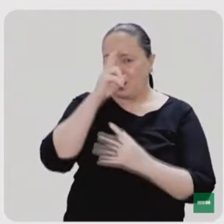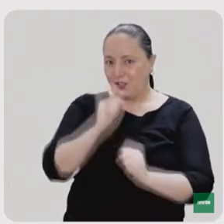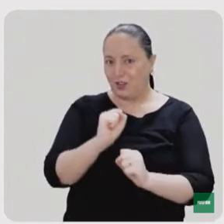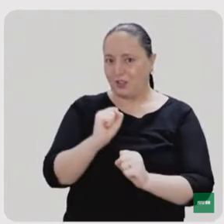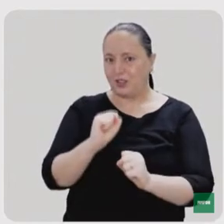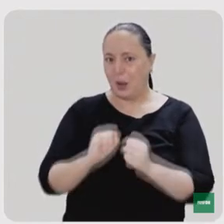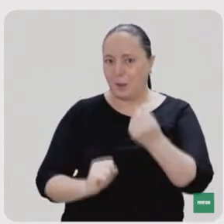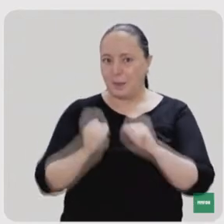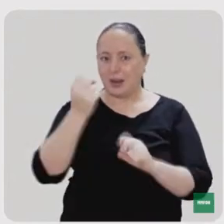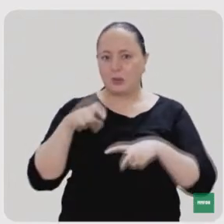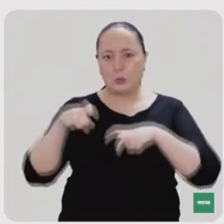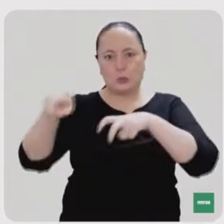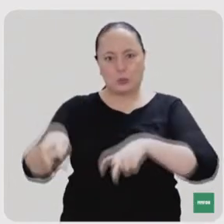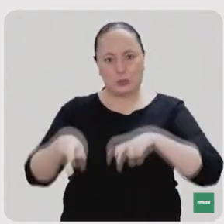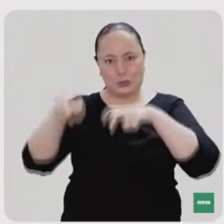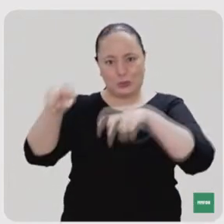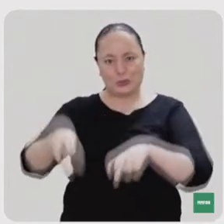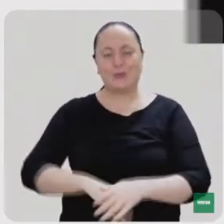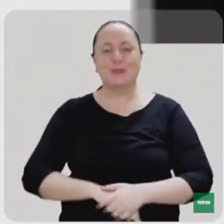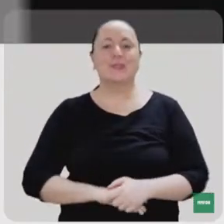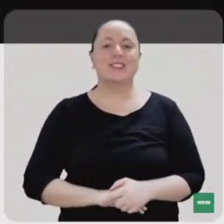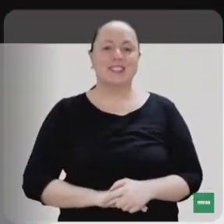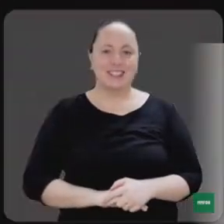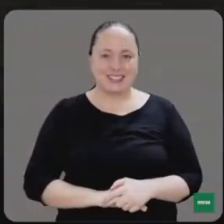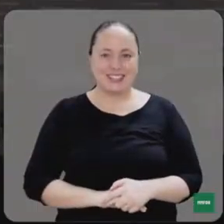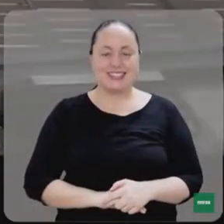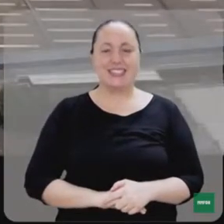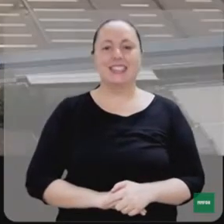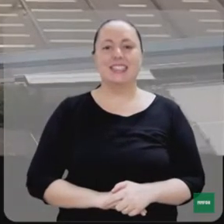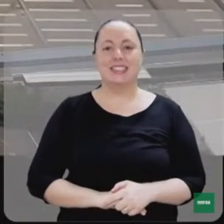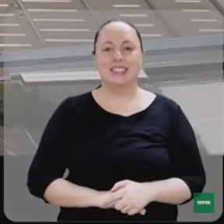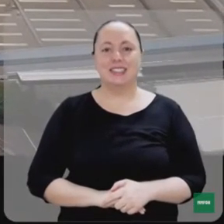famílias fortes. Máquinas Agrícolas Jacto.